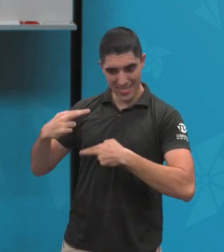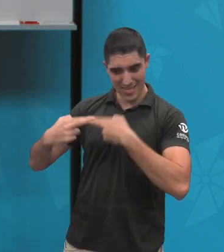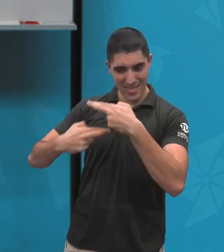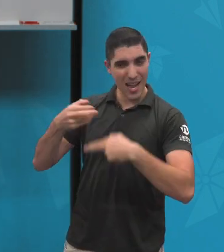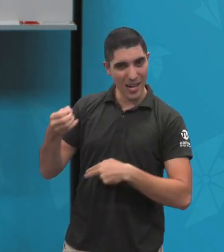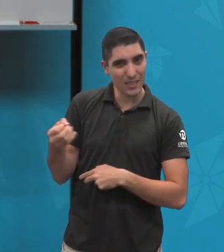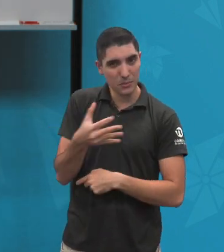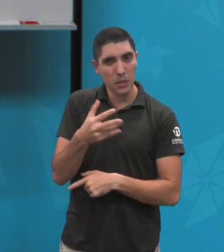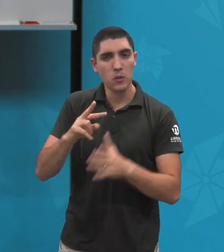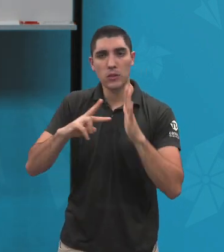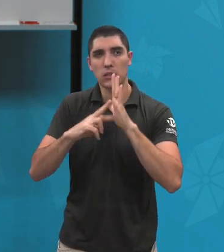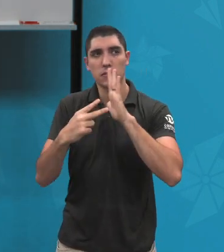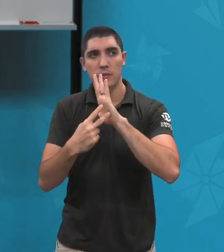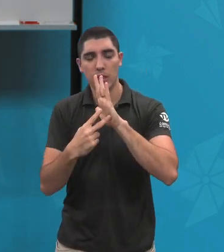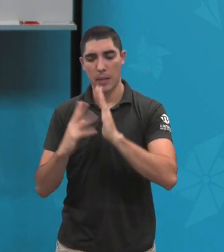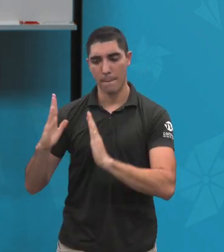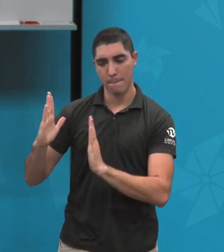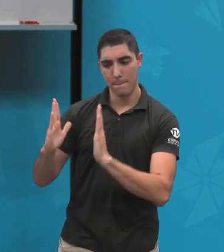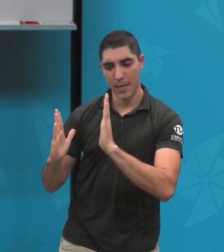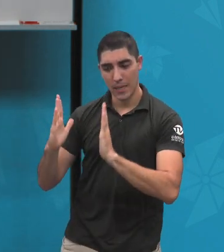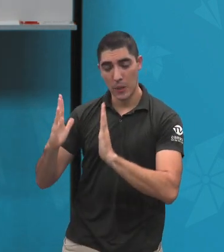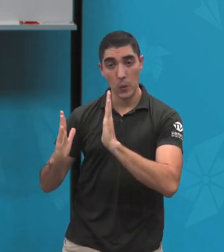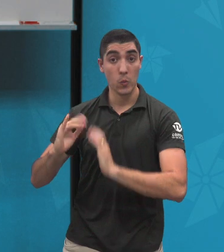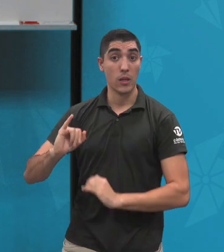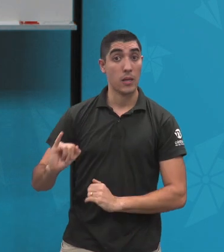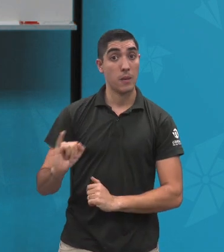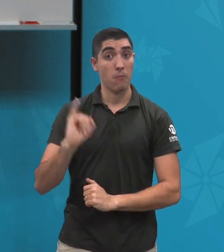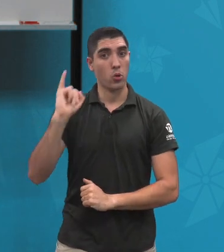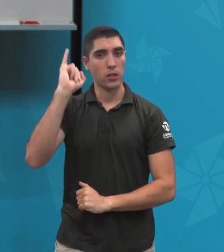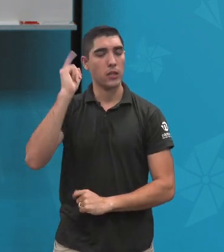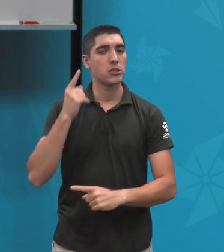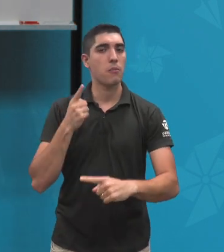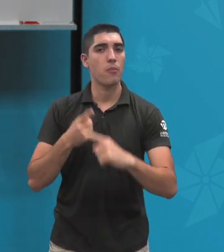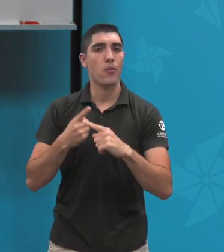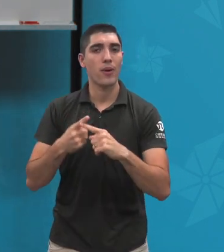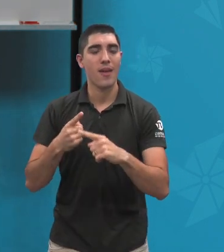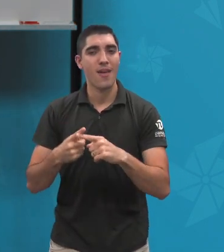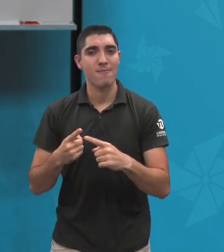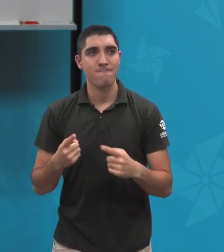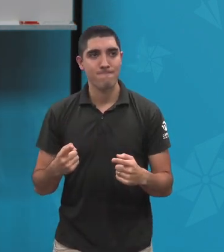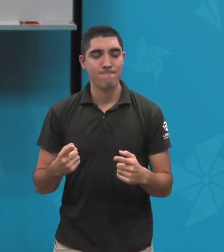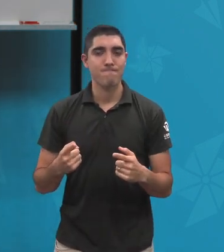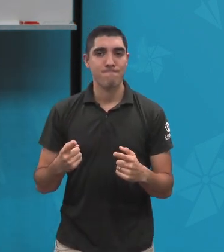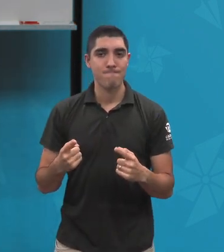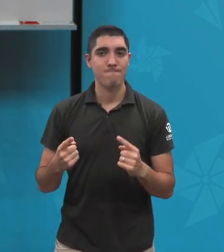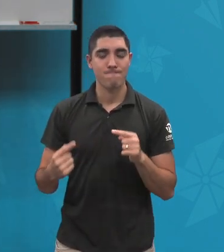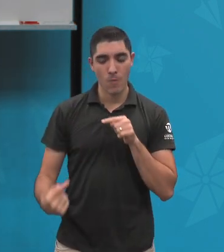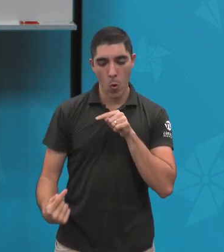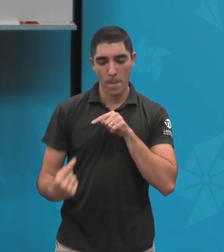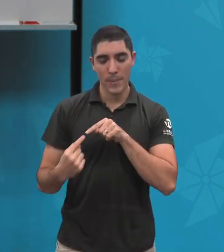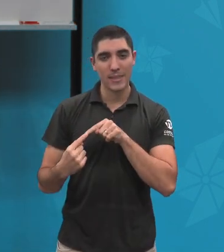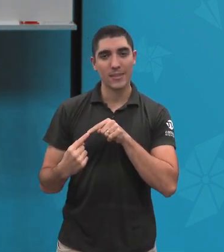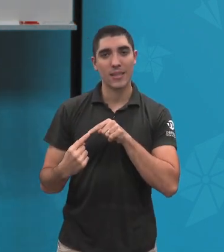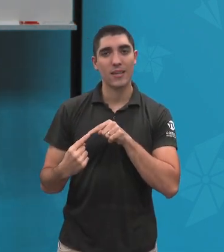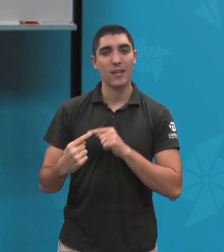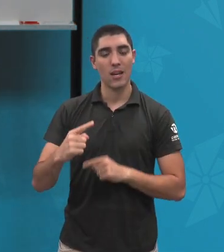Renascimento é uma espécie de momento muito importante daquilo que a gente chama de